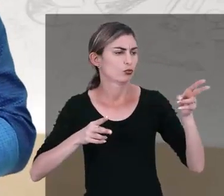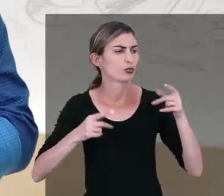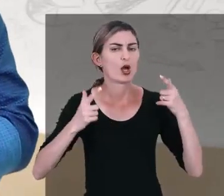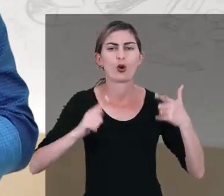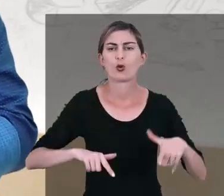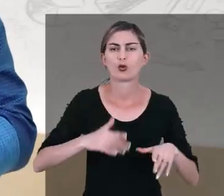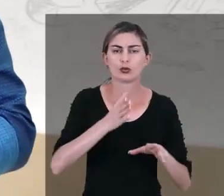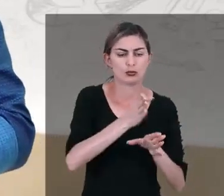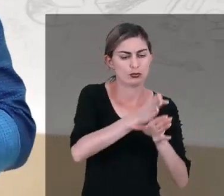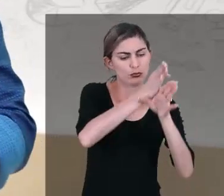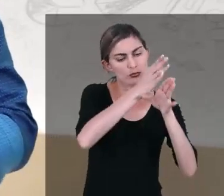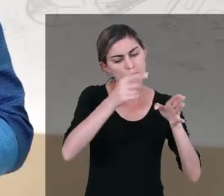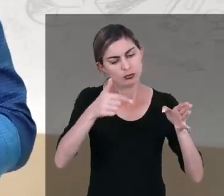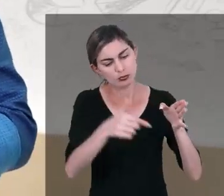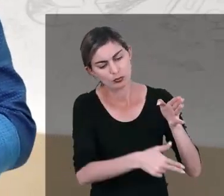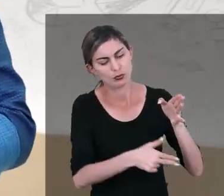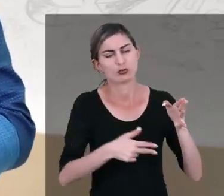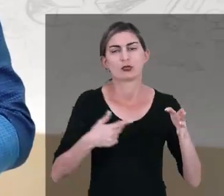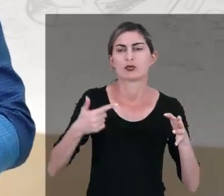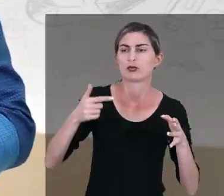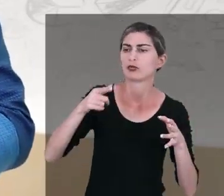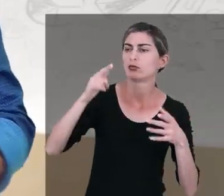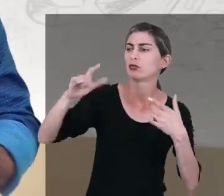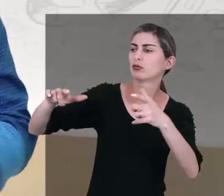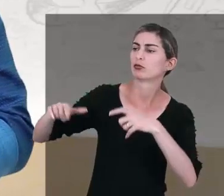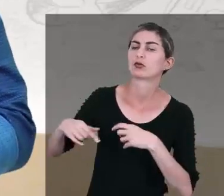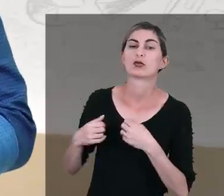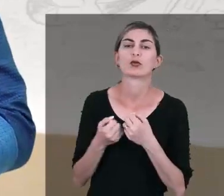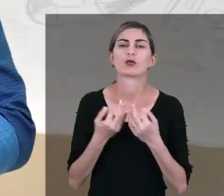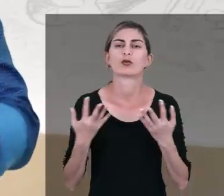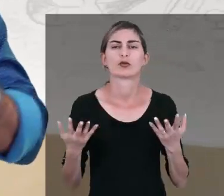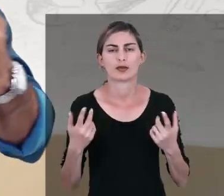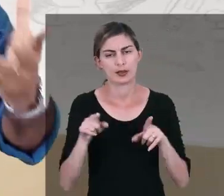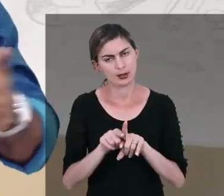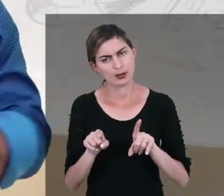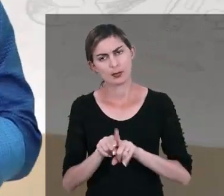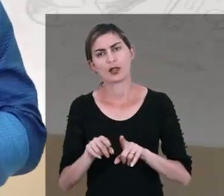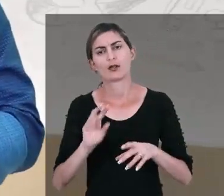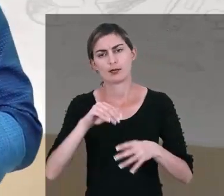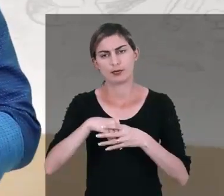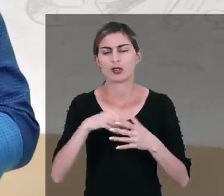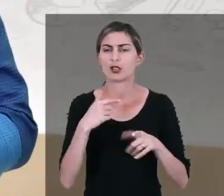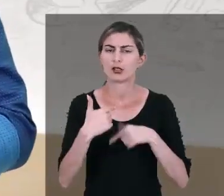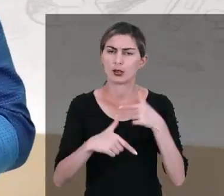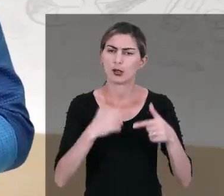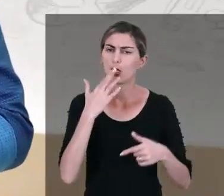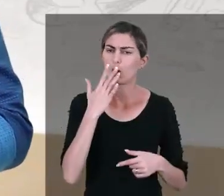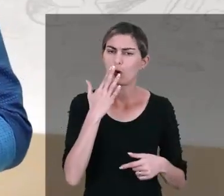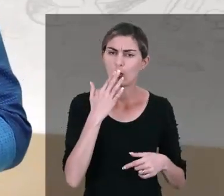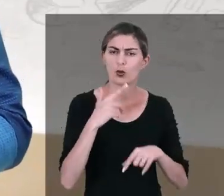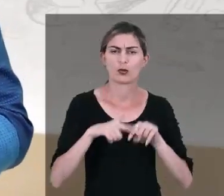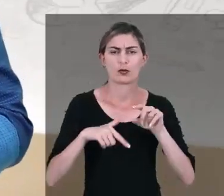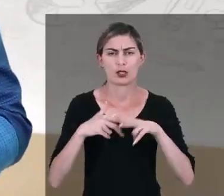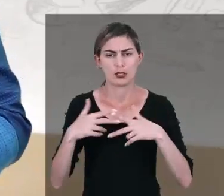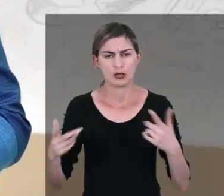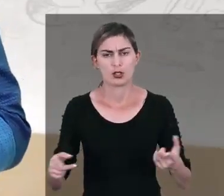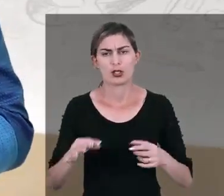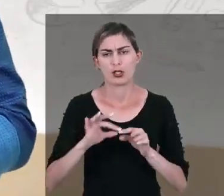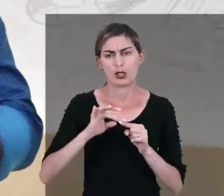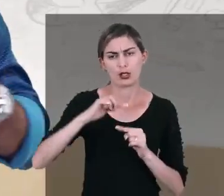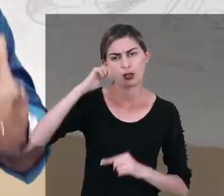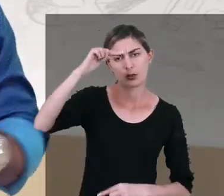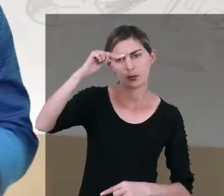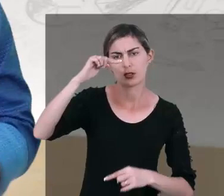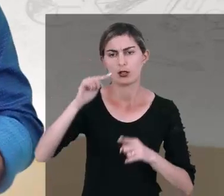parte da questão da ambientação. Por quê? Porque nós vamos trabalhar cores nesses materiais, nós vamos trabalhar